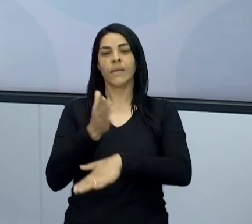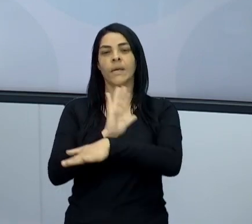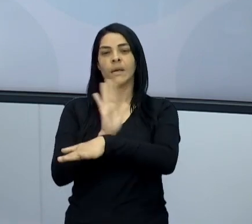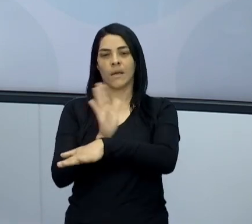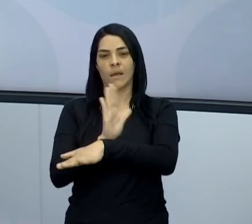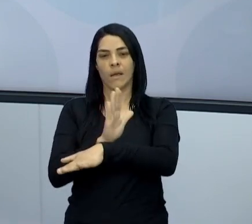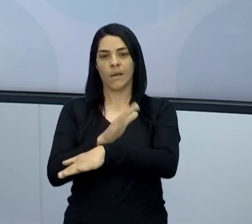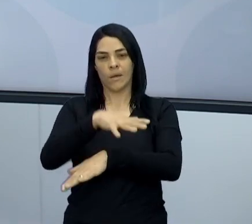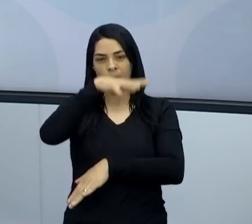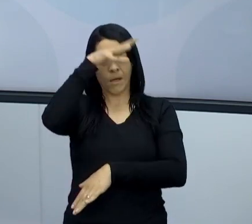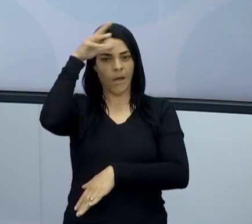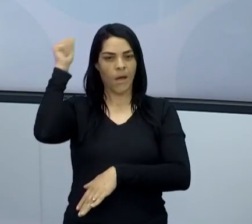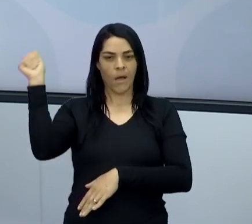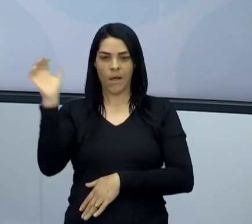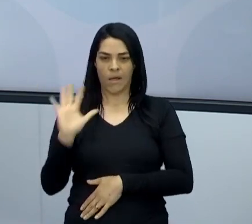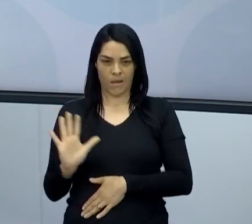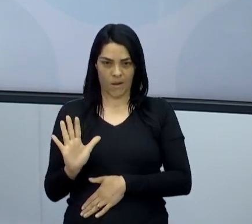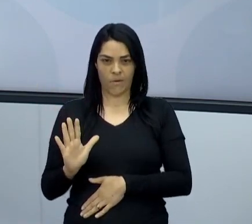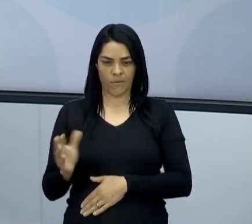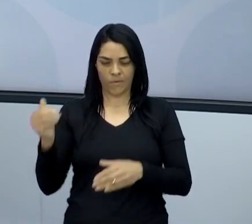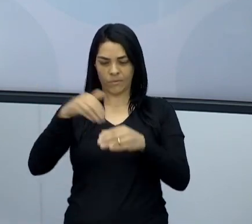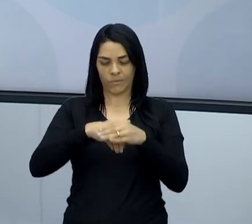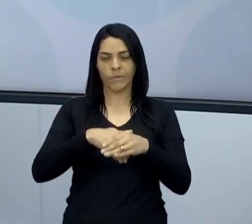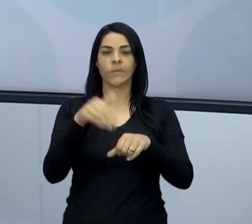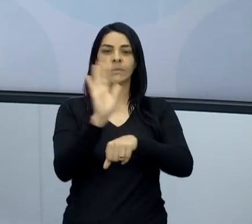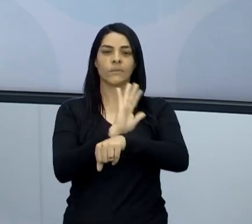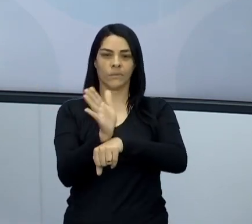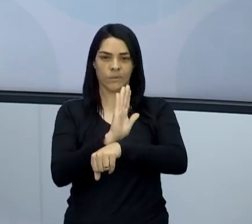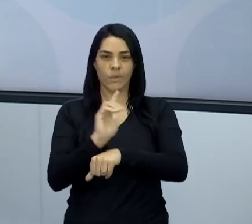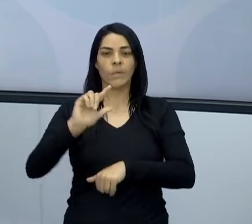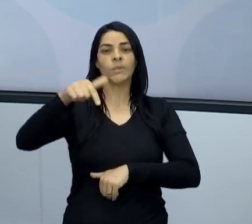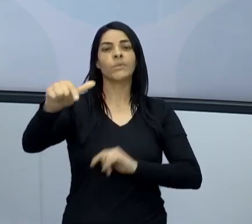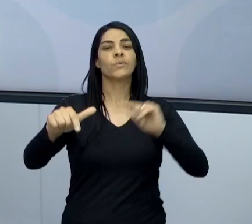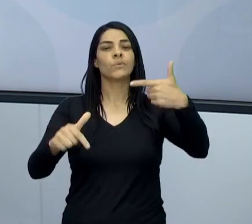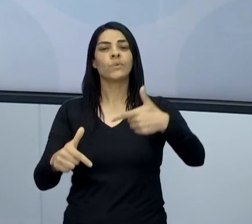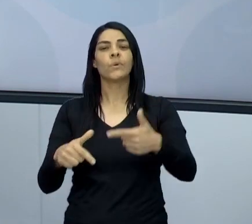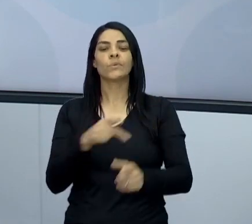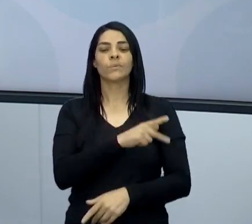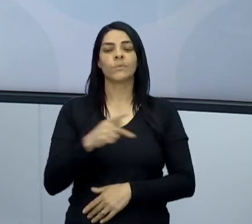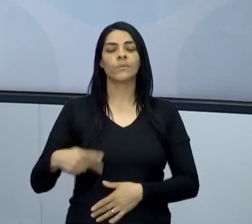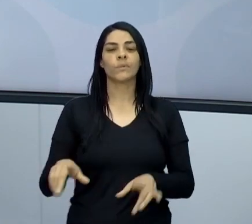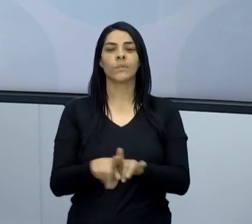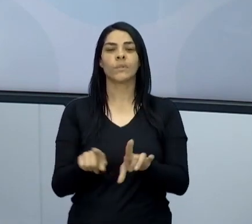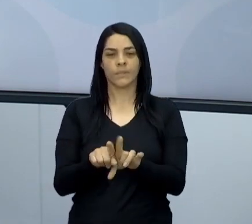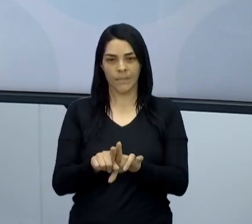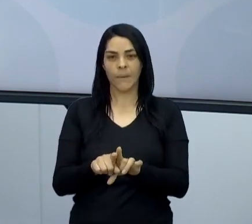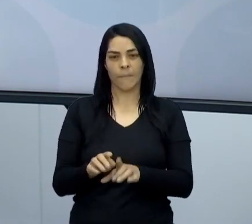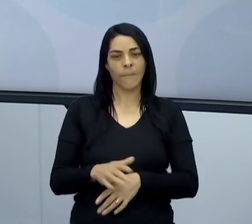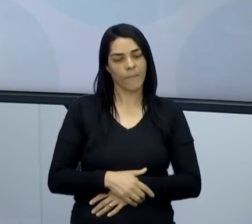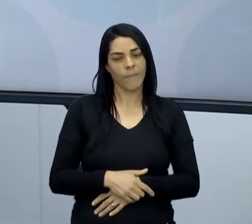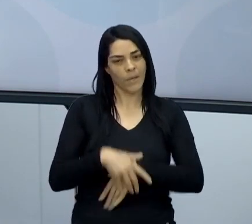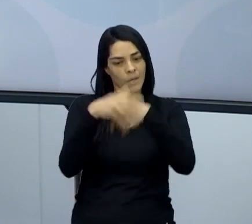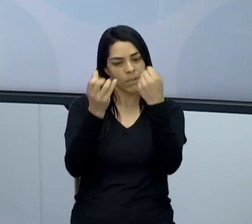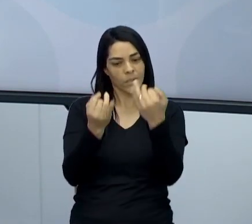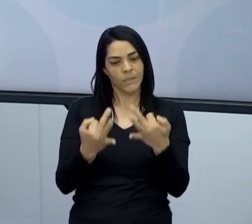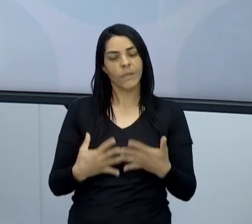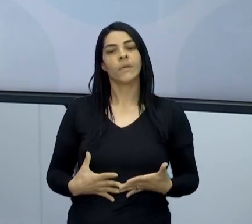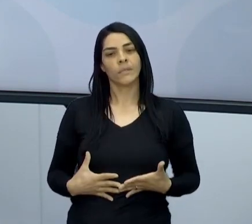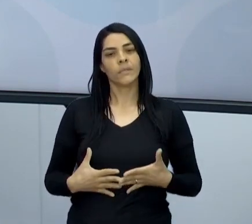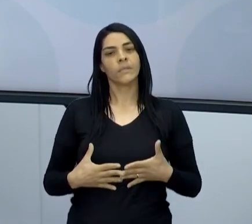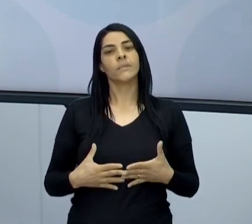no Cinema. Essa e outras aulas minhas e outras aulas de todos os professores do Centro de Mídias, em que eles tocam, de alguma forma, na